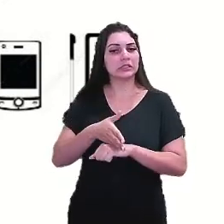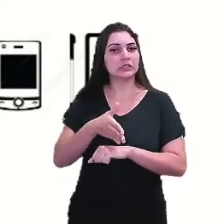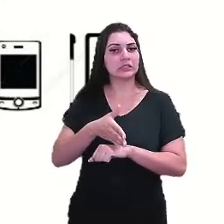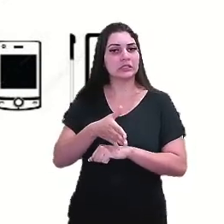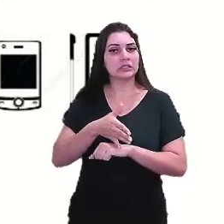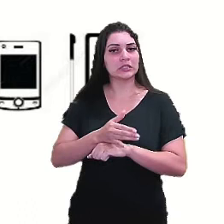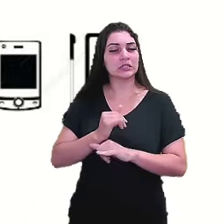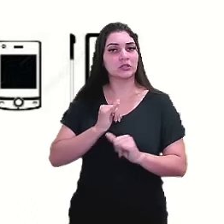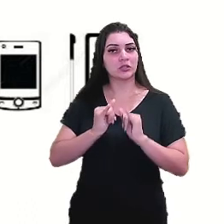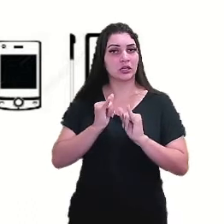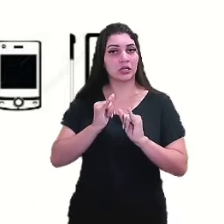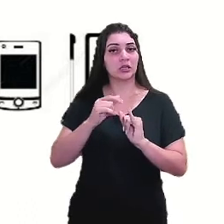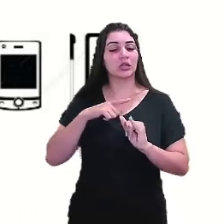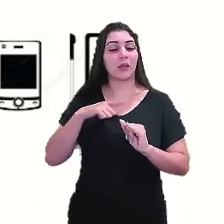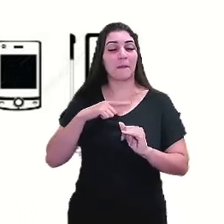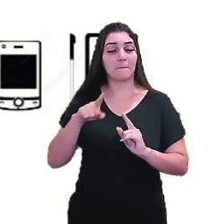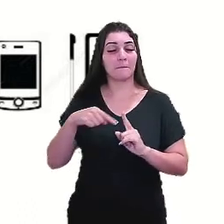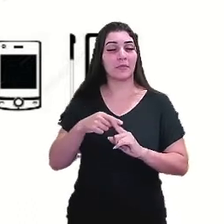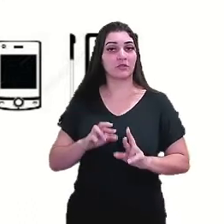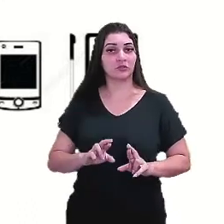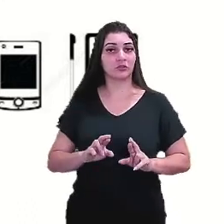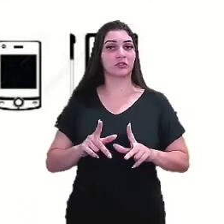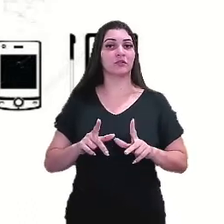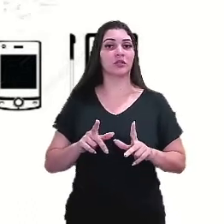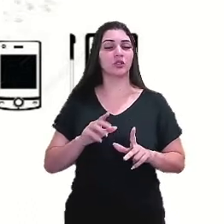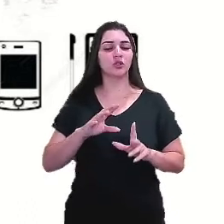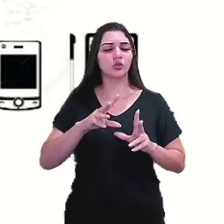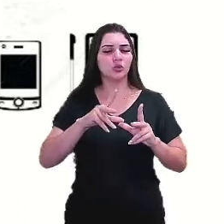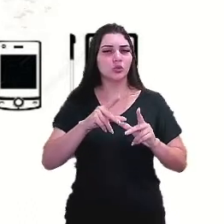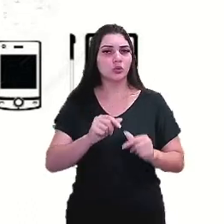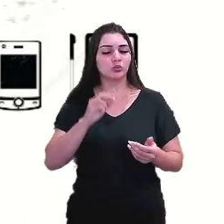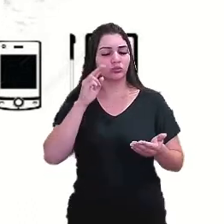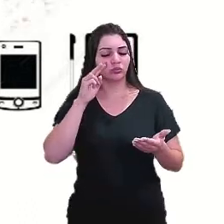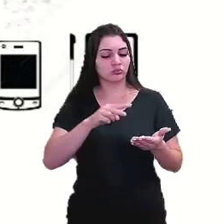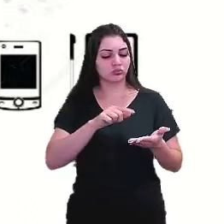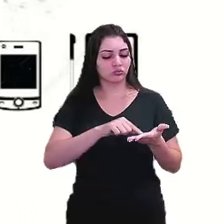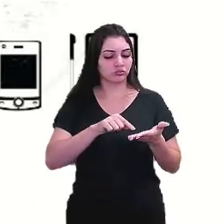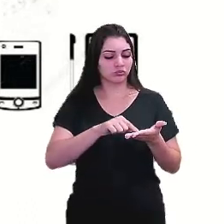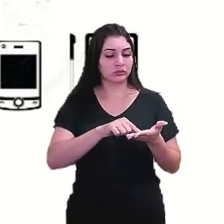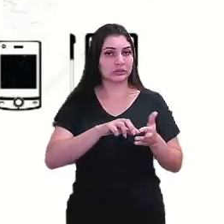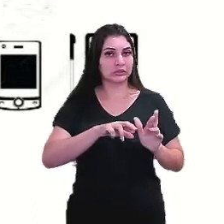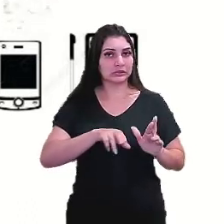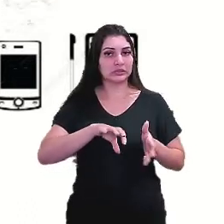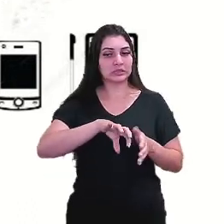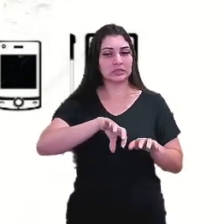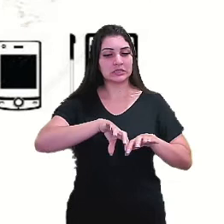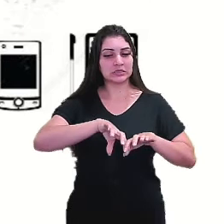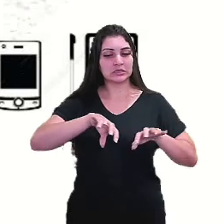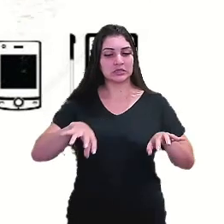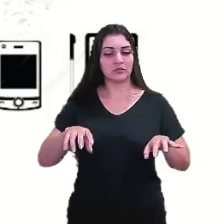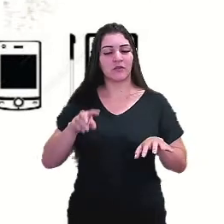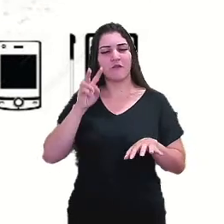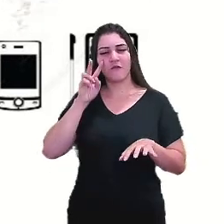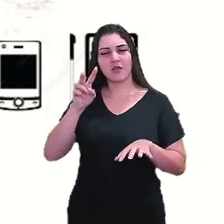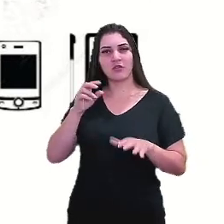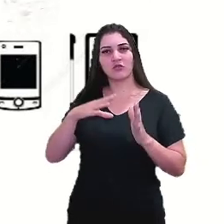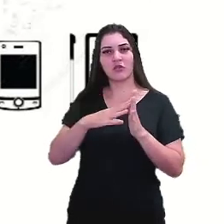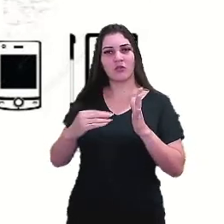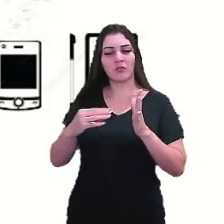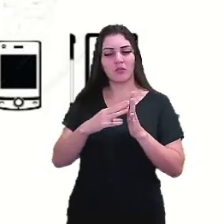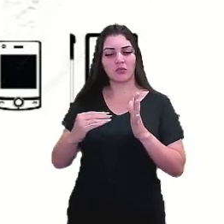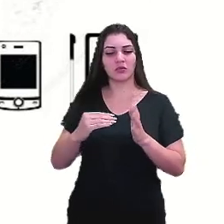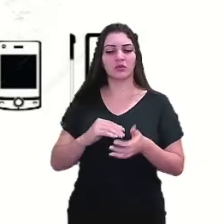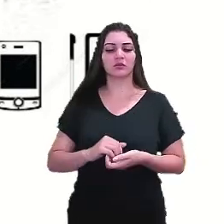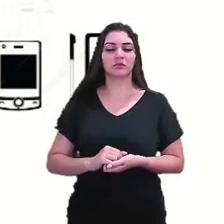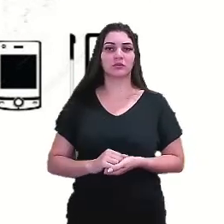porém não era como o de hoje em dia. Tudo pela tela. Vinha um tecladozinho separado, como vocês podem ver os modelos aí, os últimos